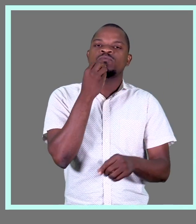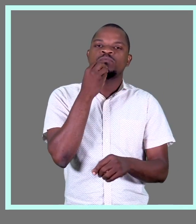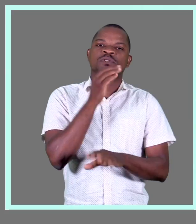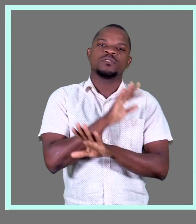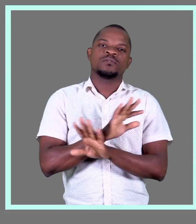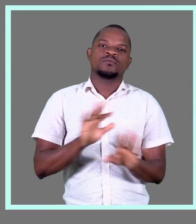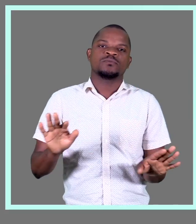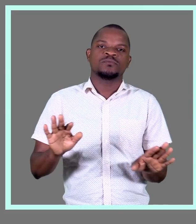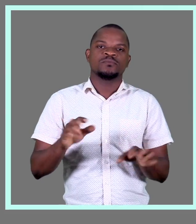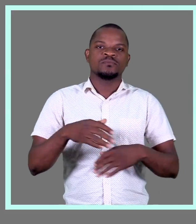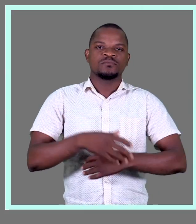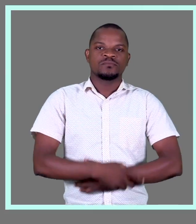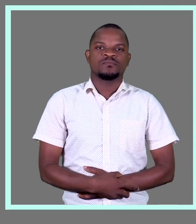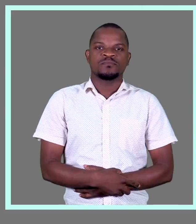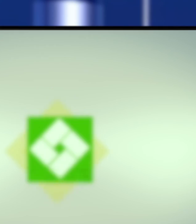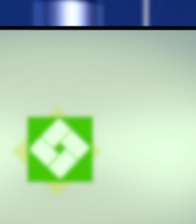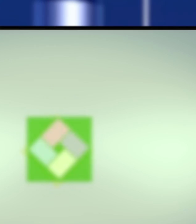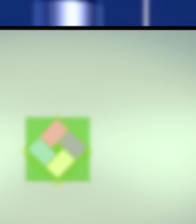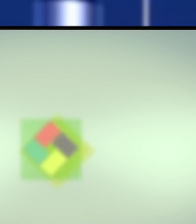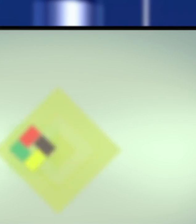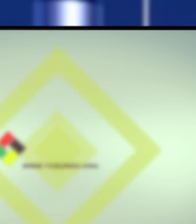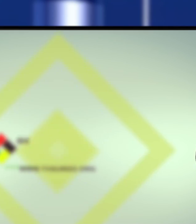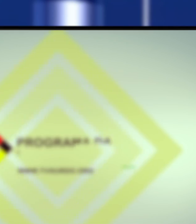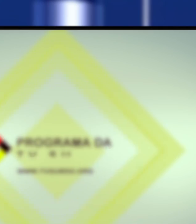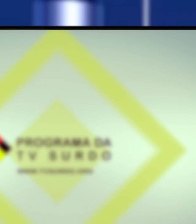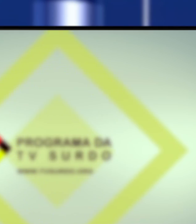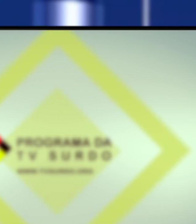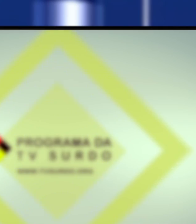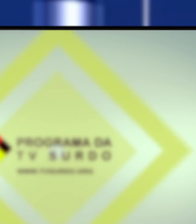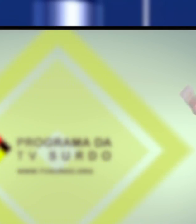mas sempre encontramos o que comer.